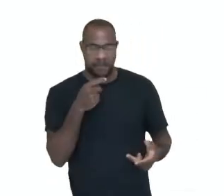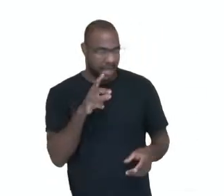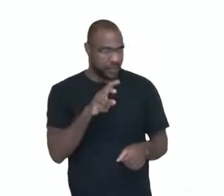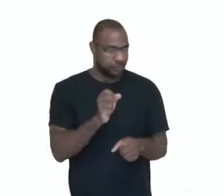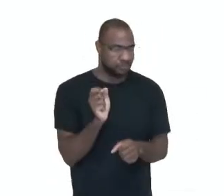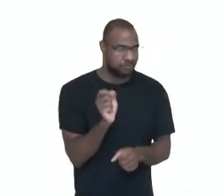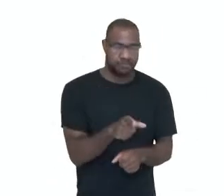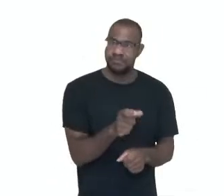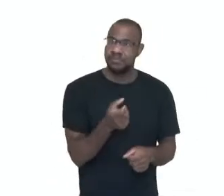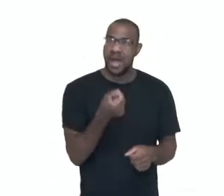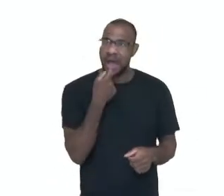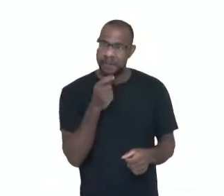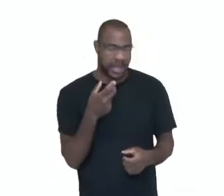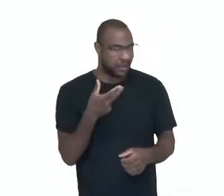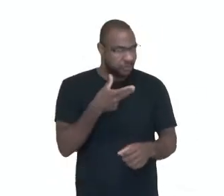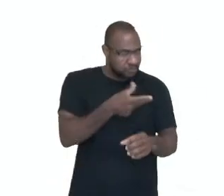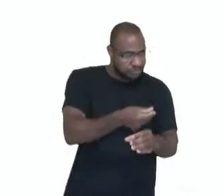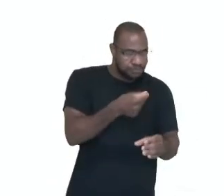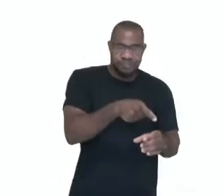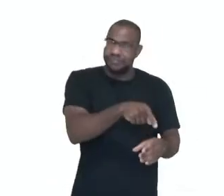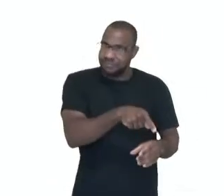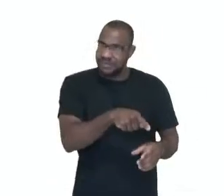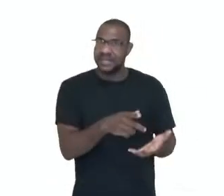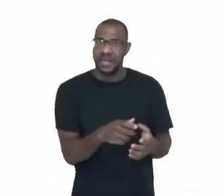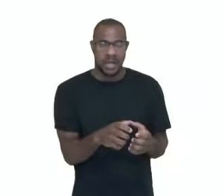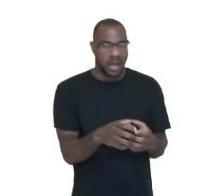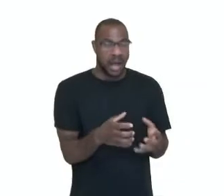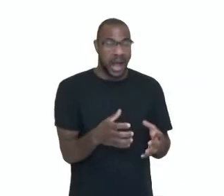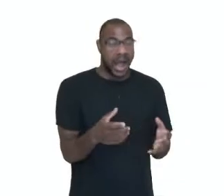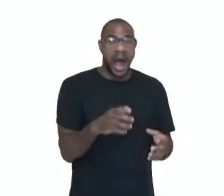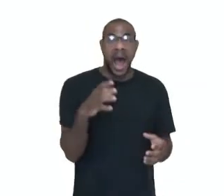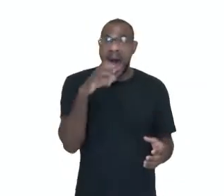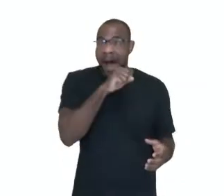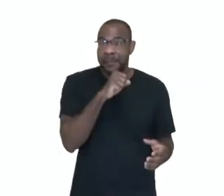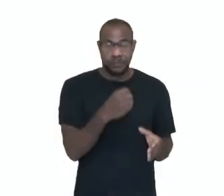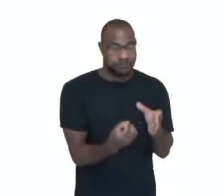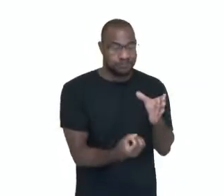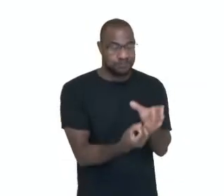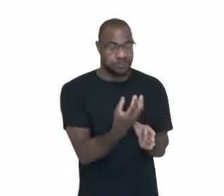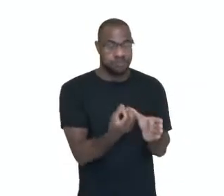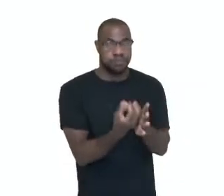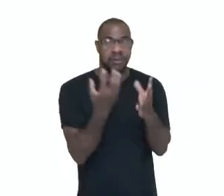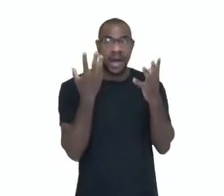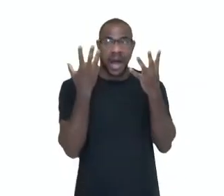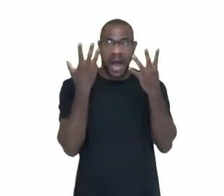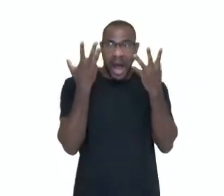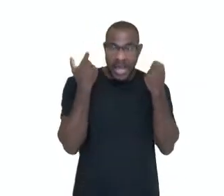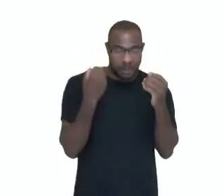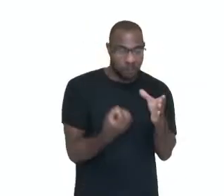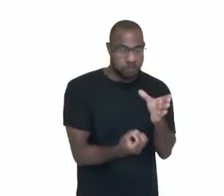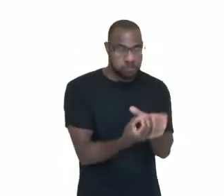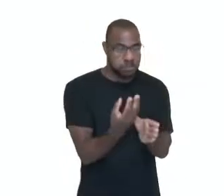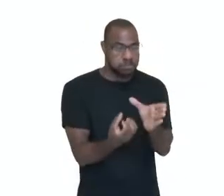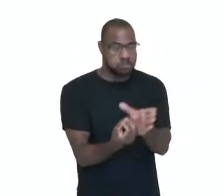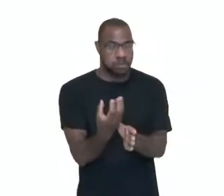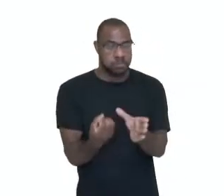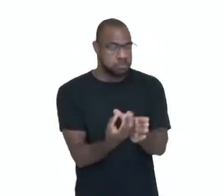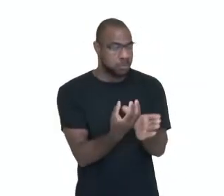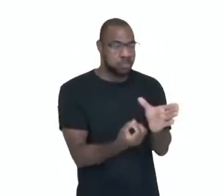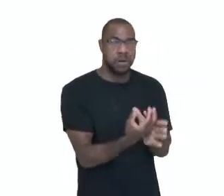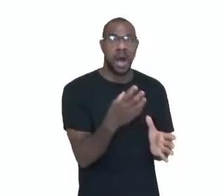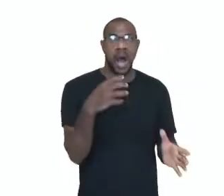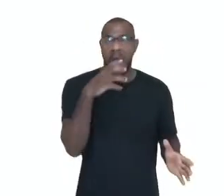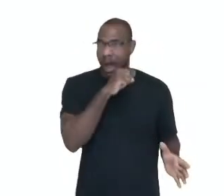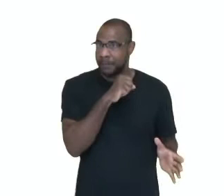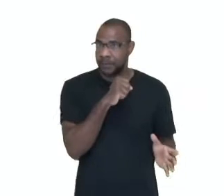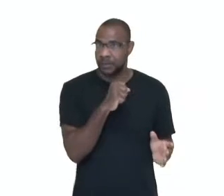gado confinado, por exemplo. Isso remete a uma agilidade e uma produtividade que encurta o